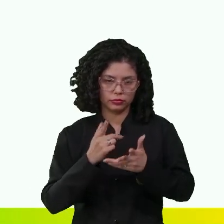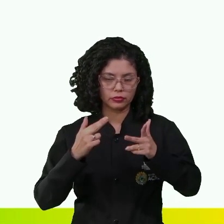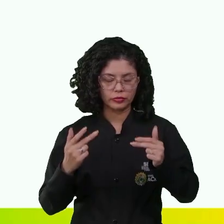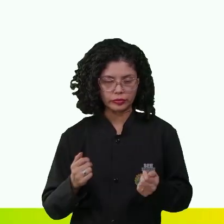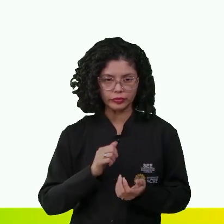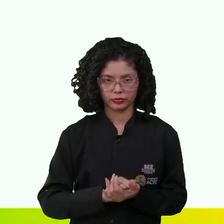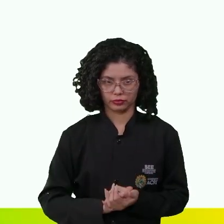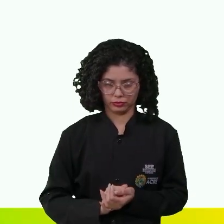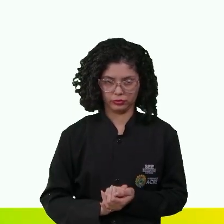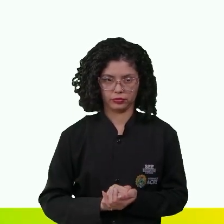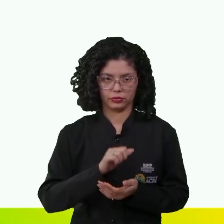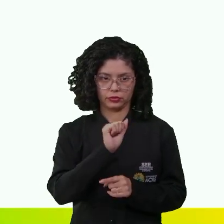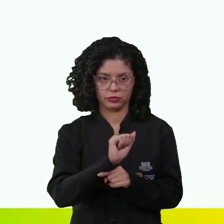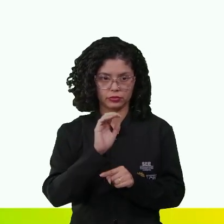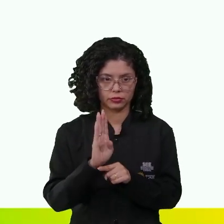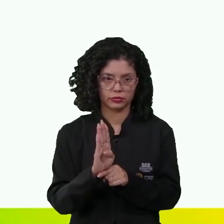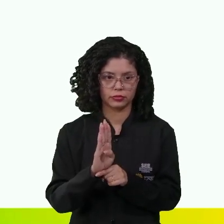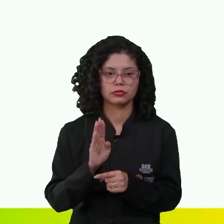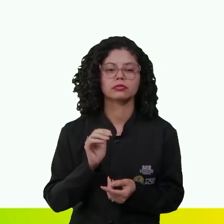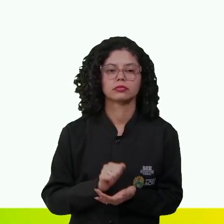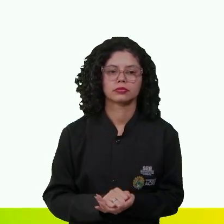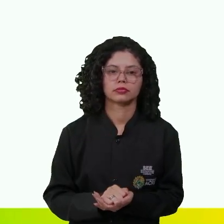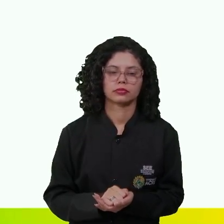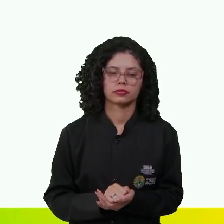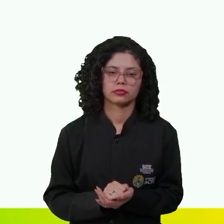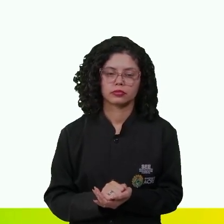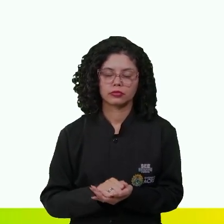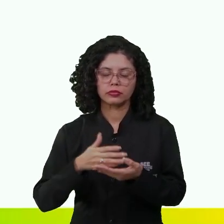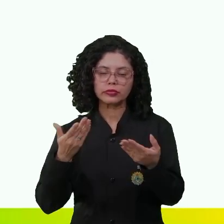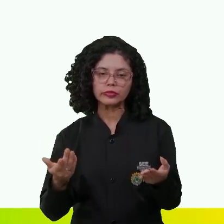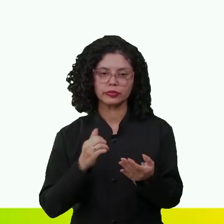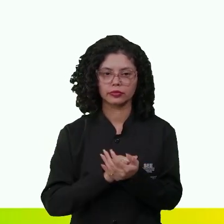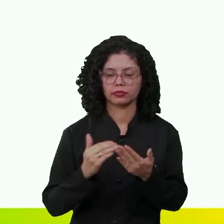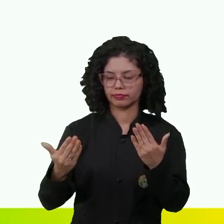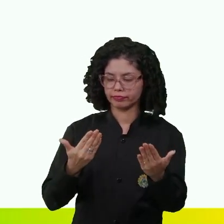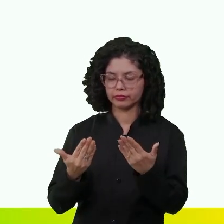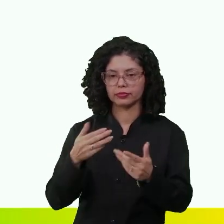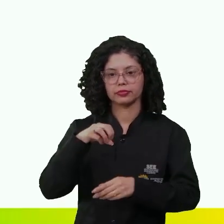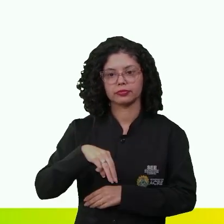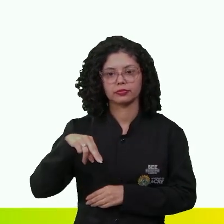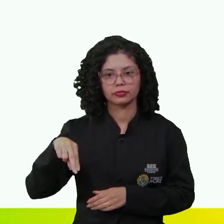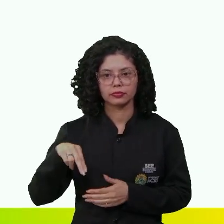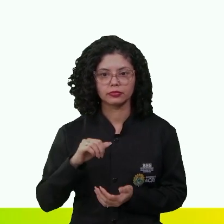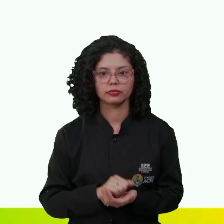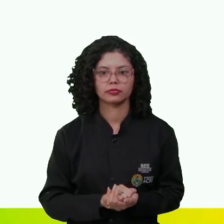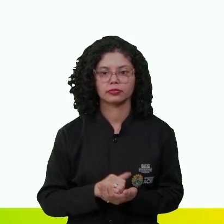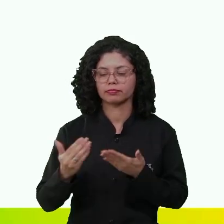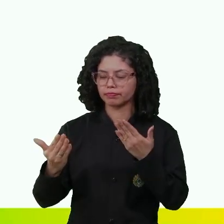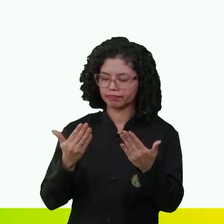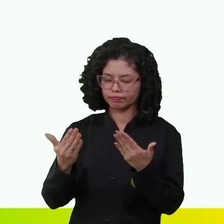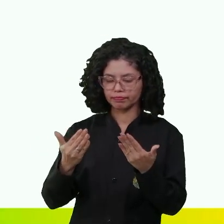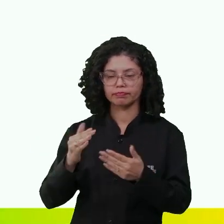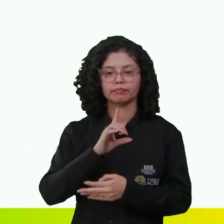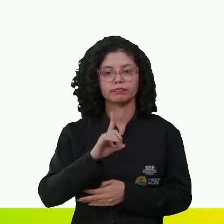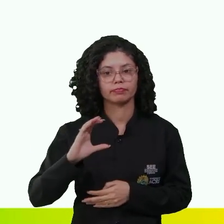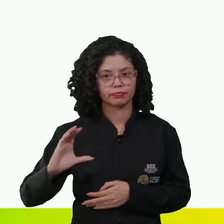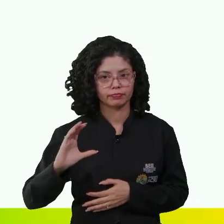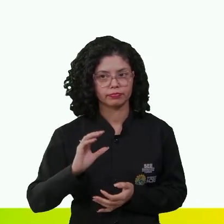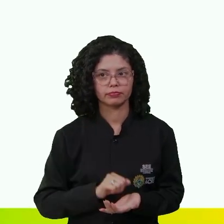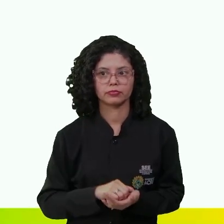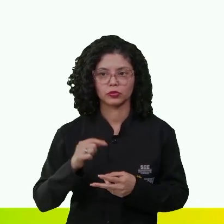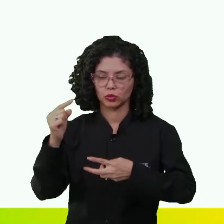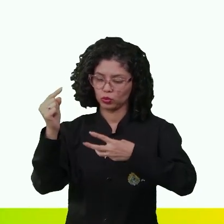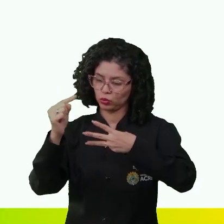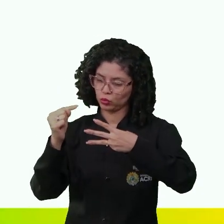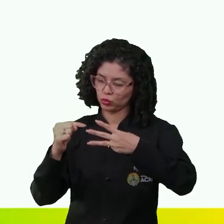pessoal, AB, ele tem que ser paralelo a MN, que tem que ser paralelo a DC, os